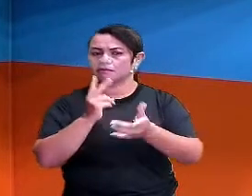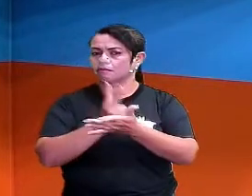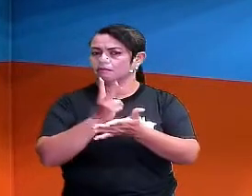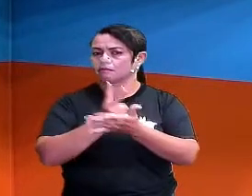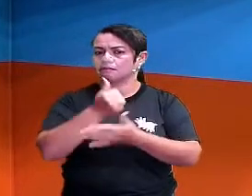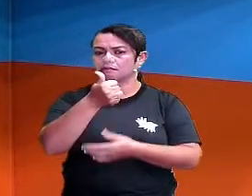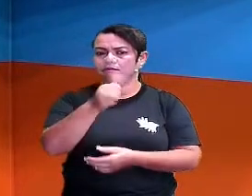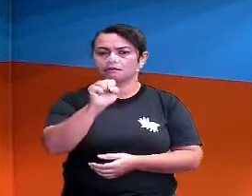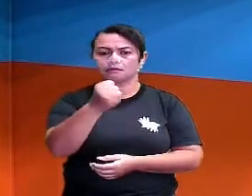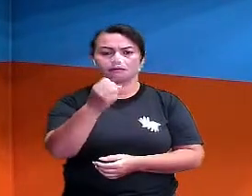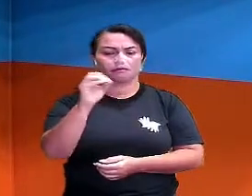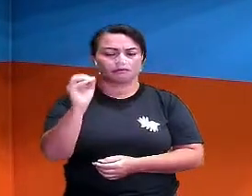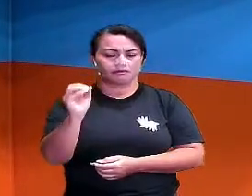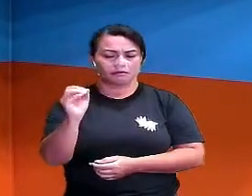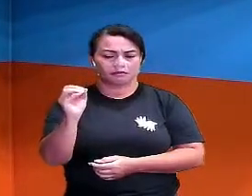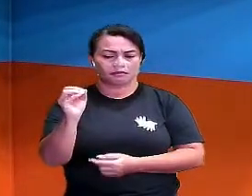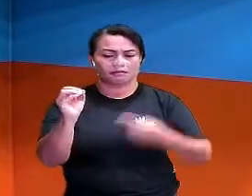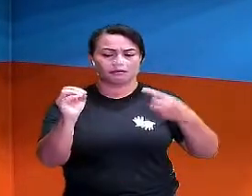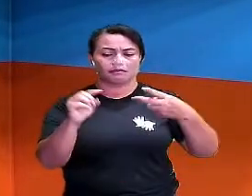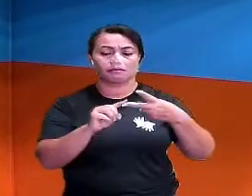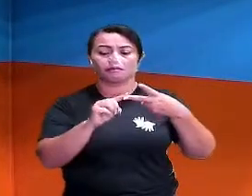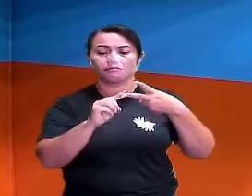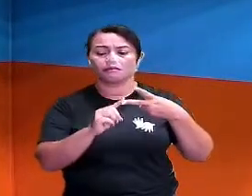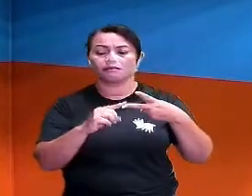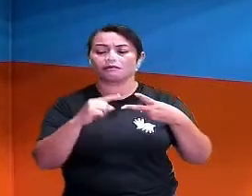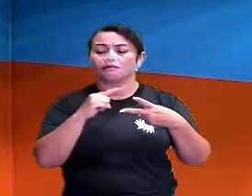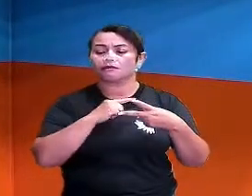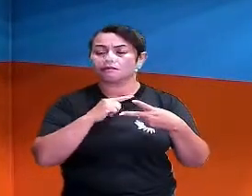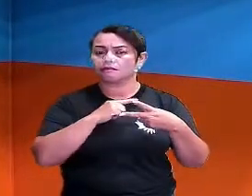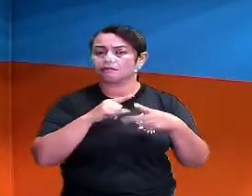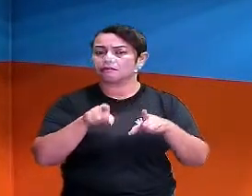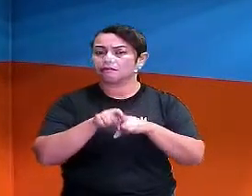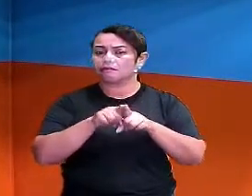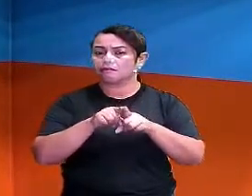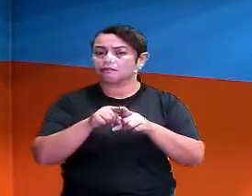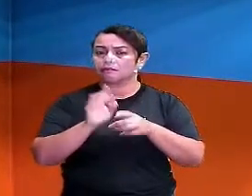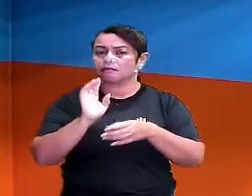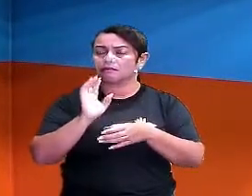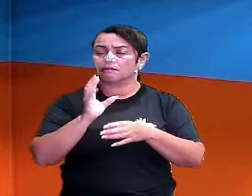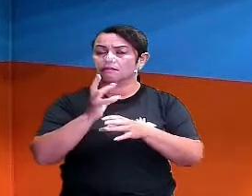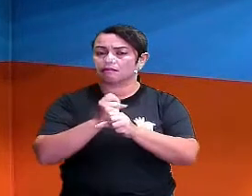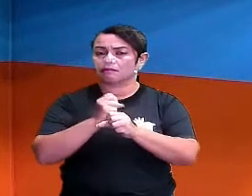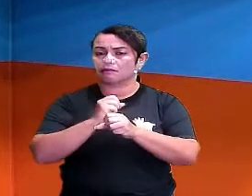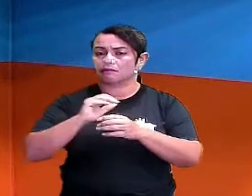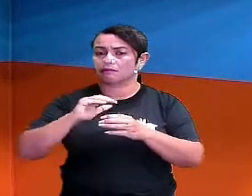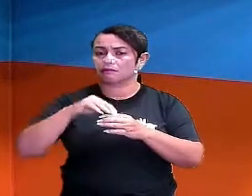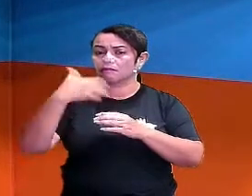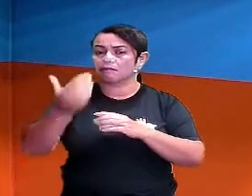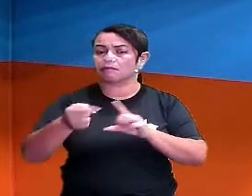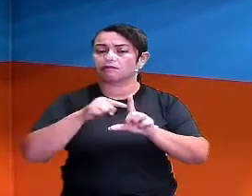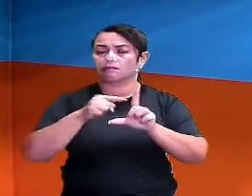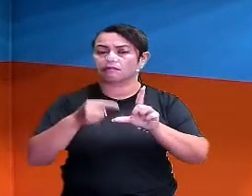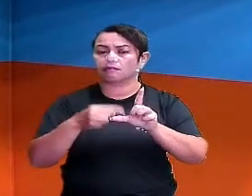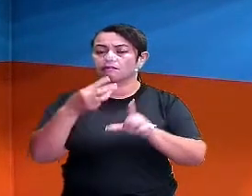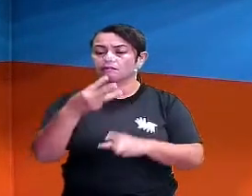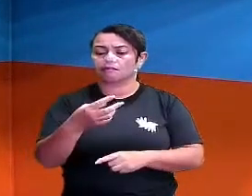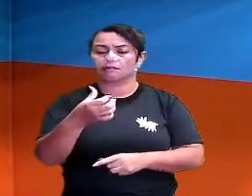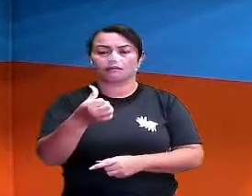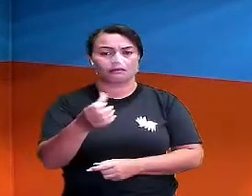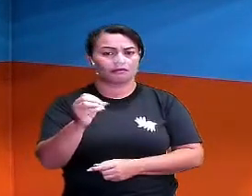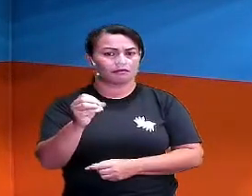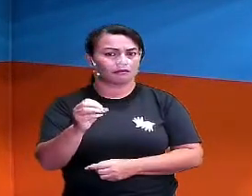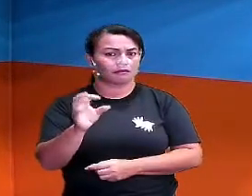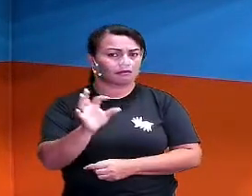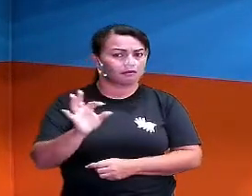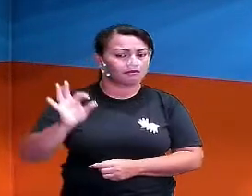180, tá? A soma dos ângulos externos de um triângulo é sempre 360 graus.